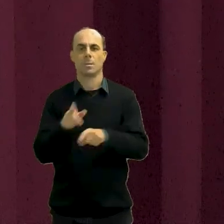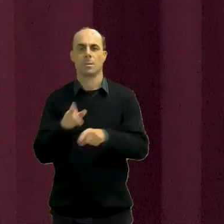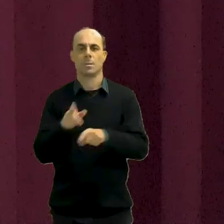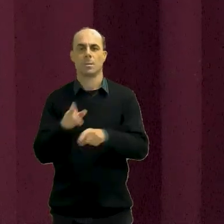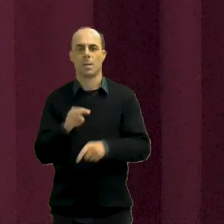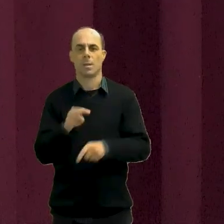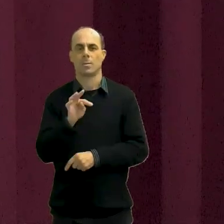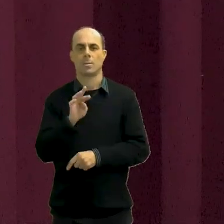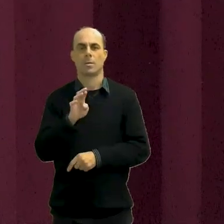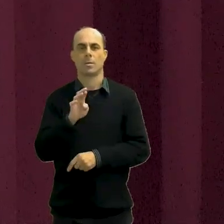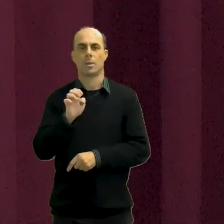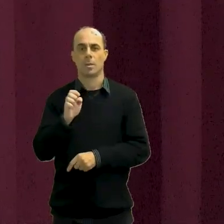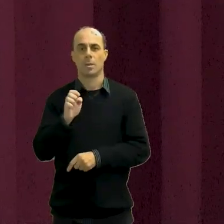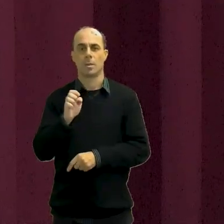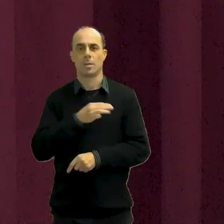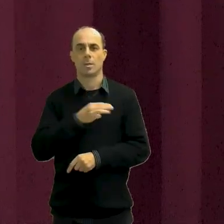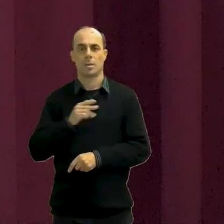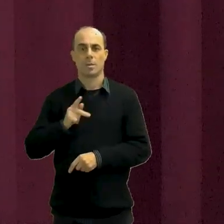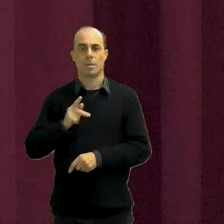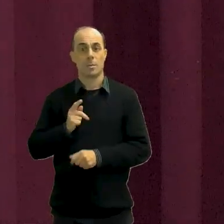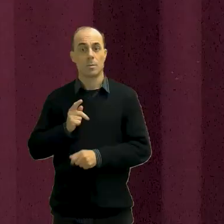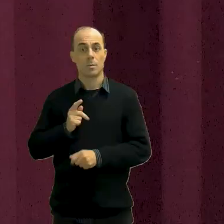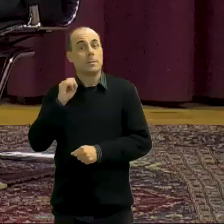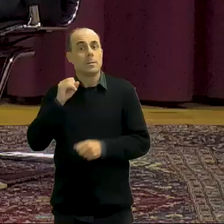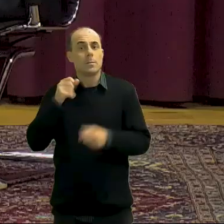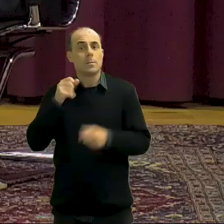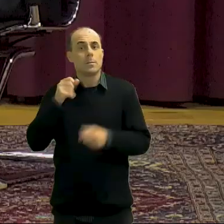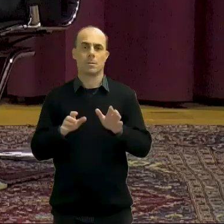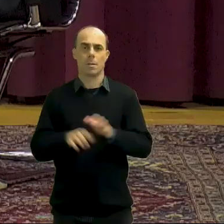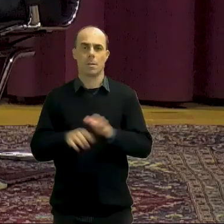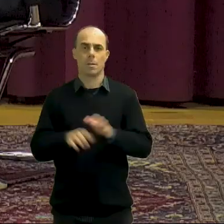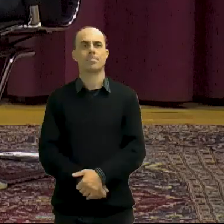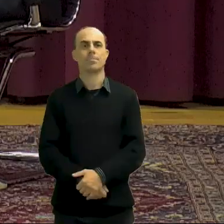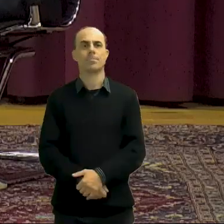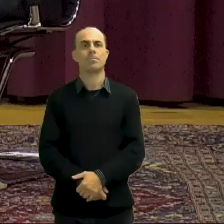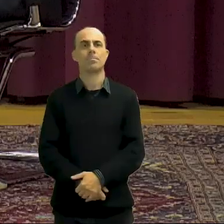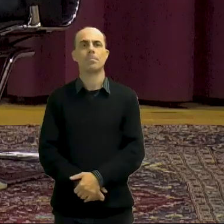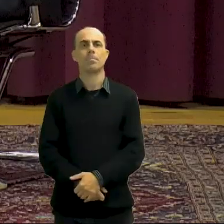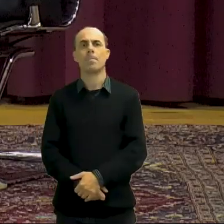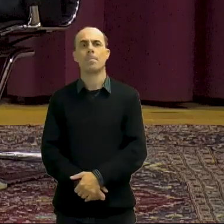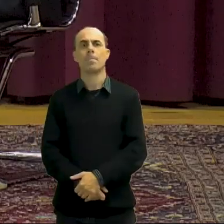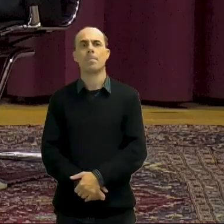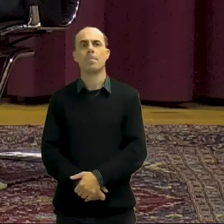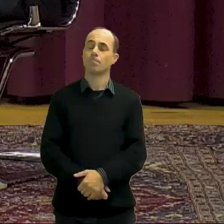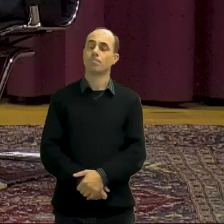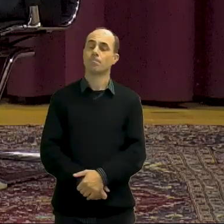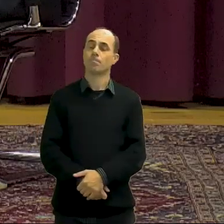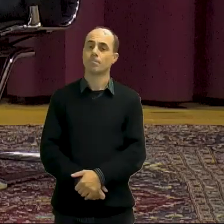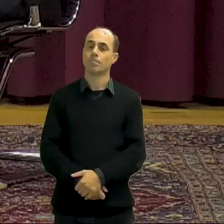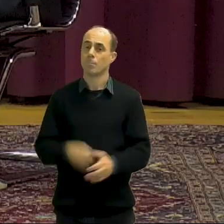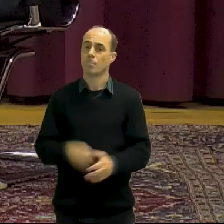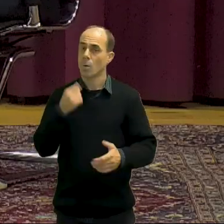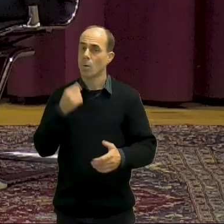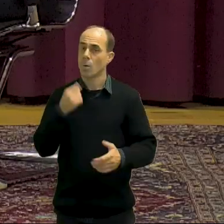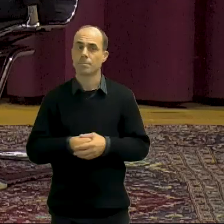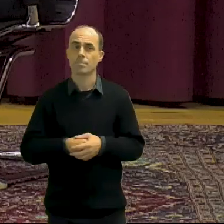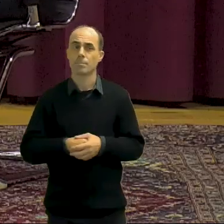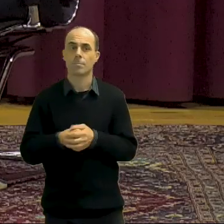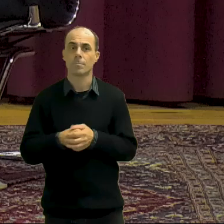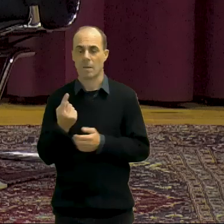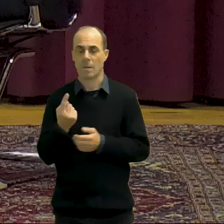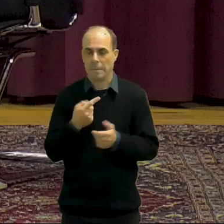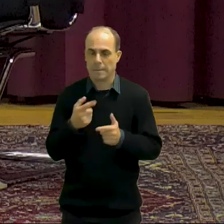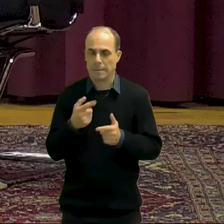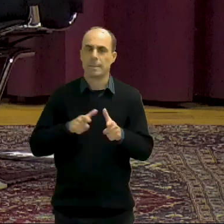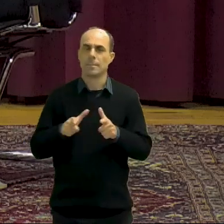também pelo Ministério Público caso necessário é muito bem e estamos trabalhando